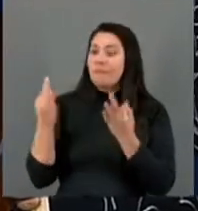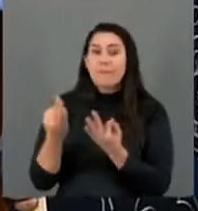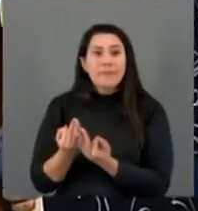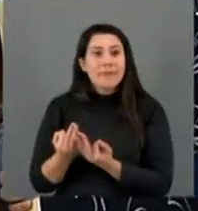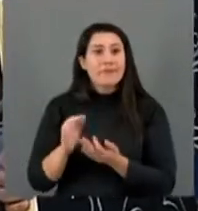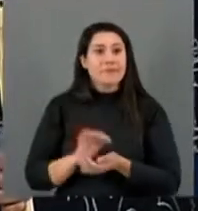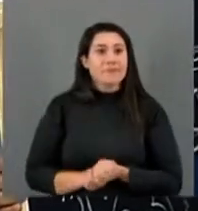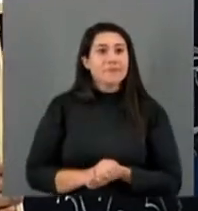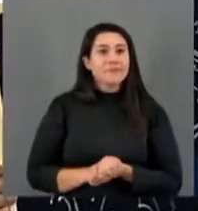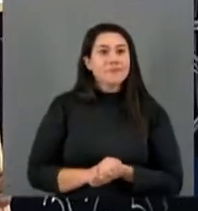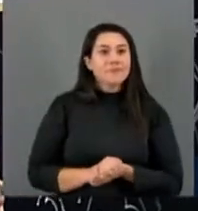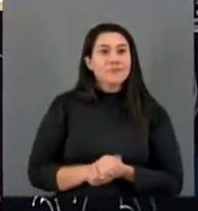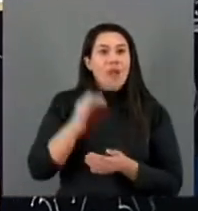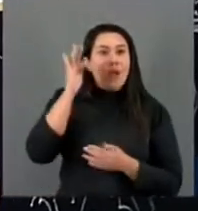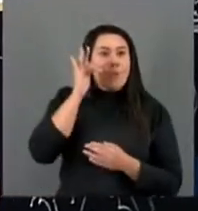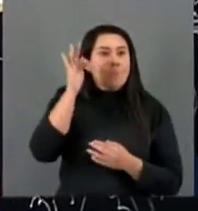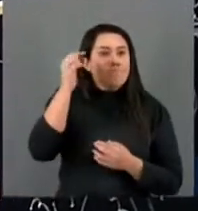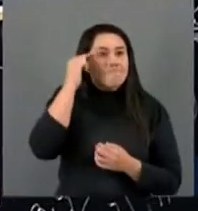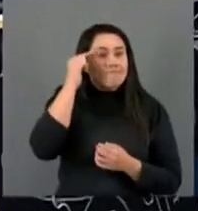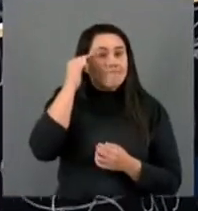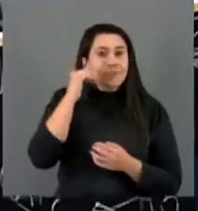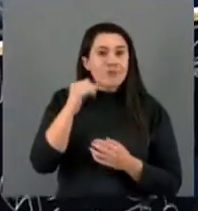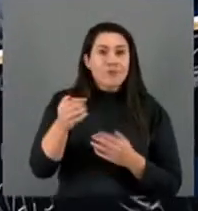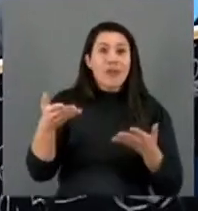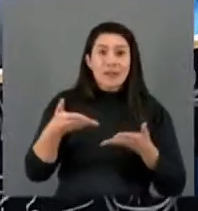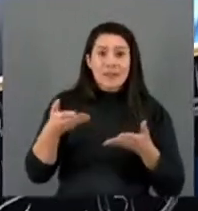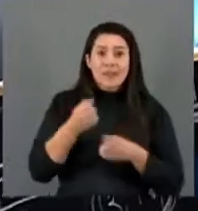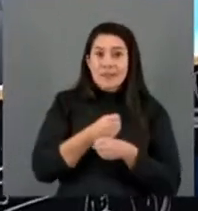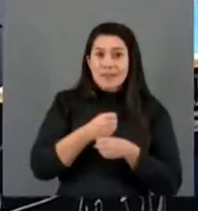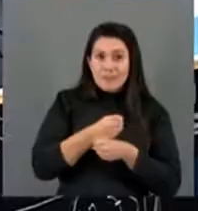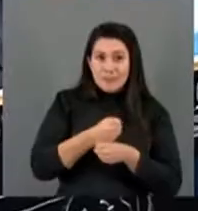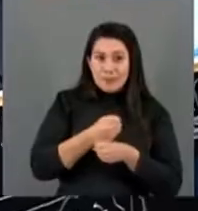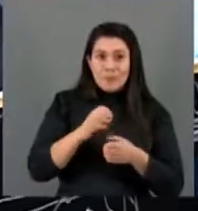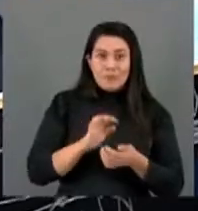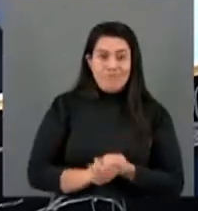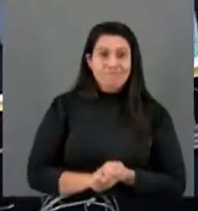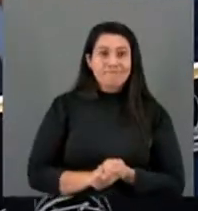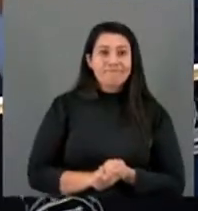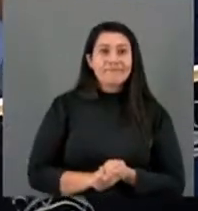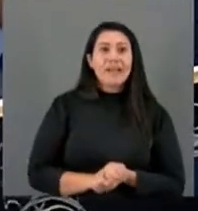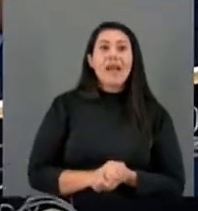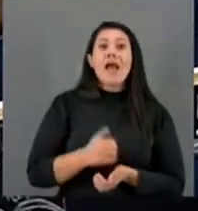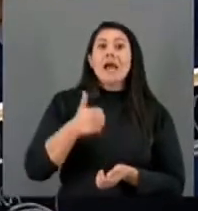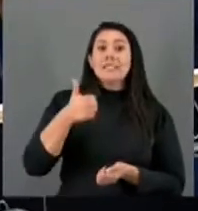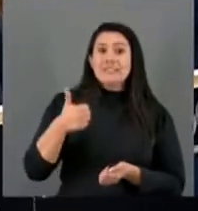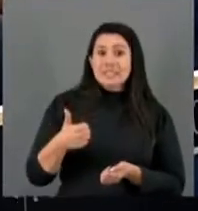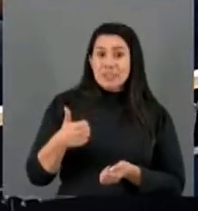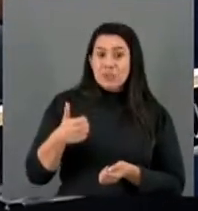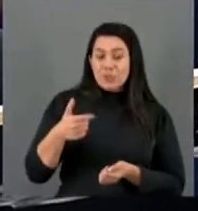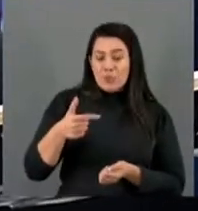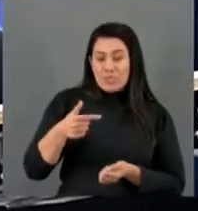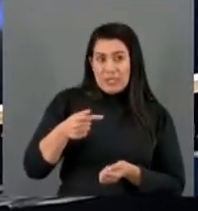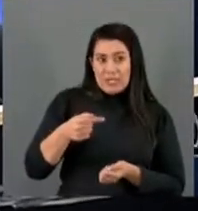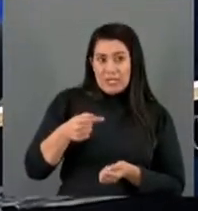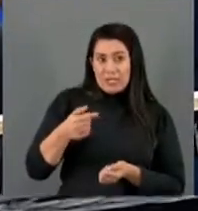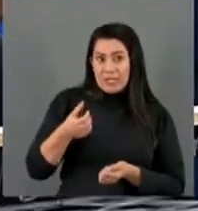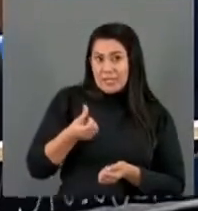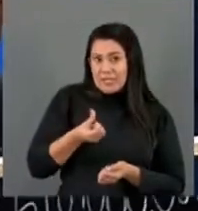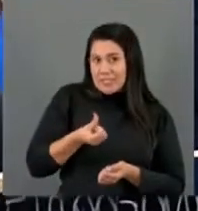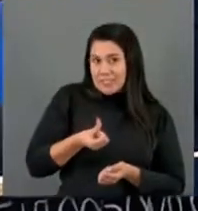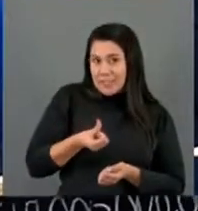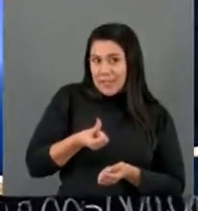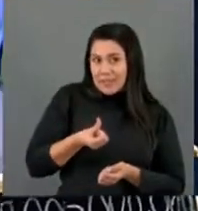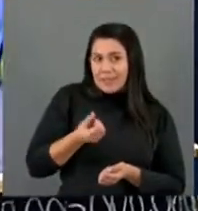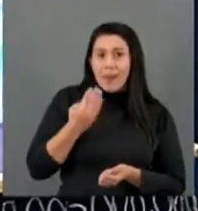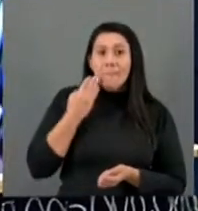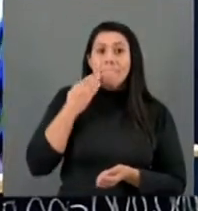ano é de se despender 176 bilhões de reais, com